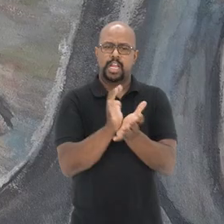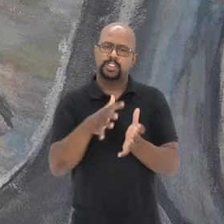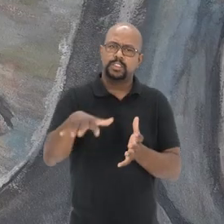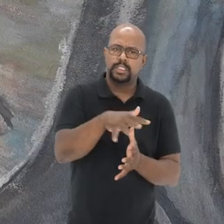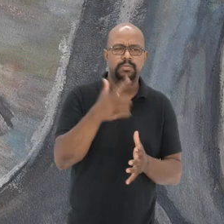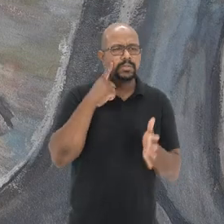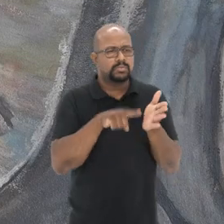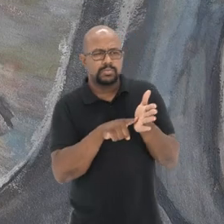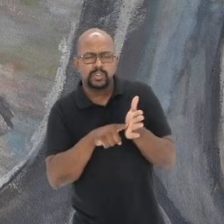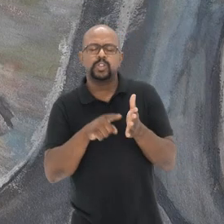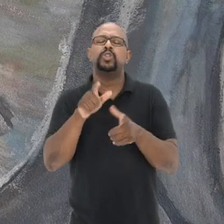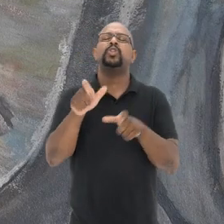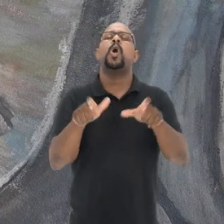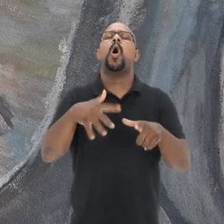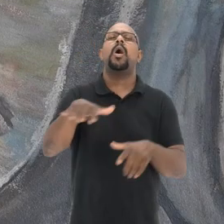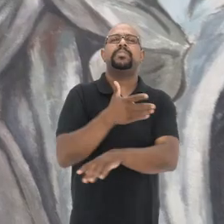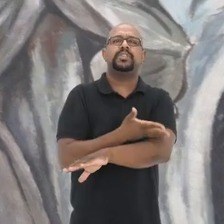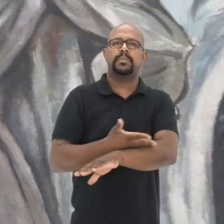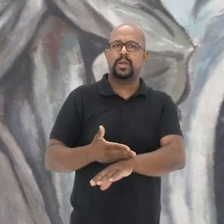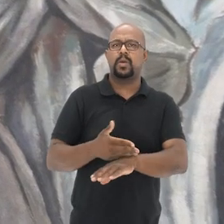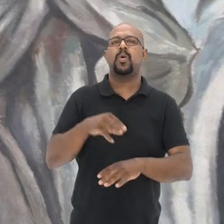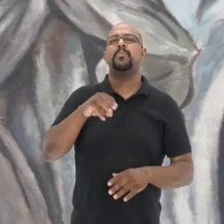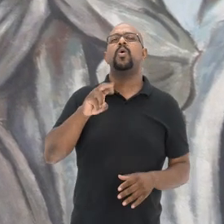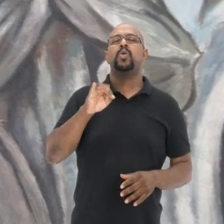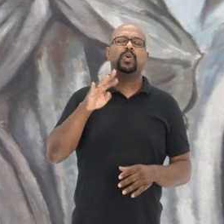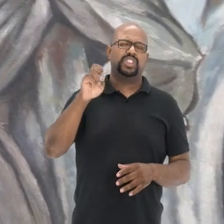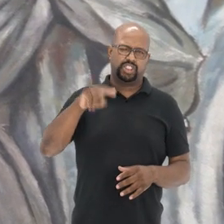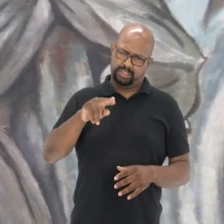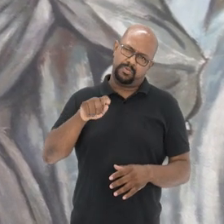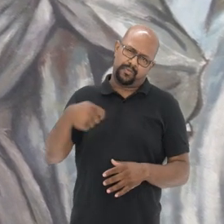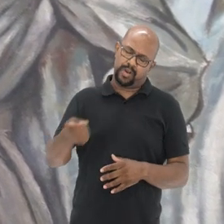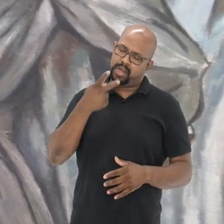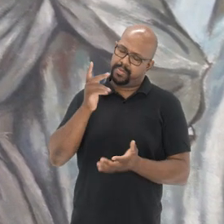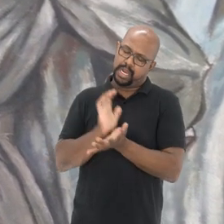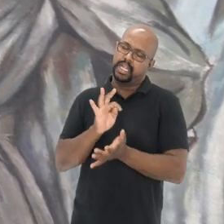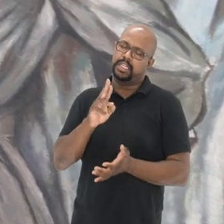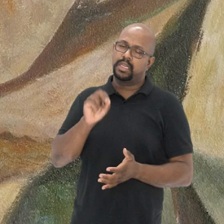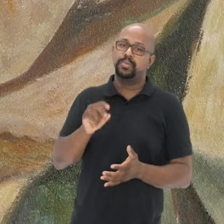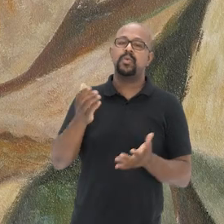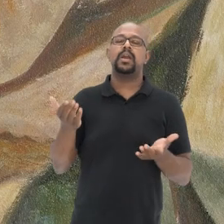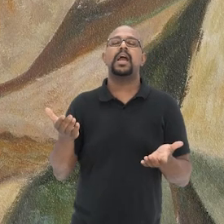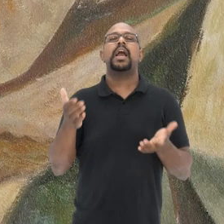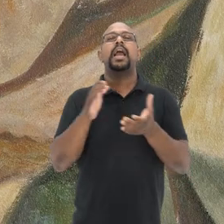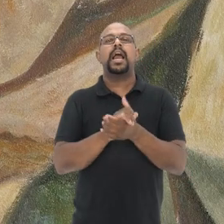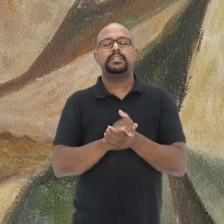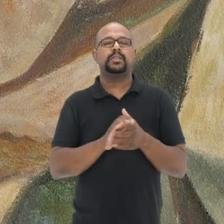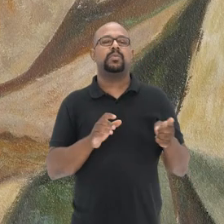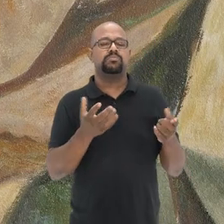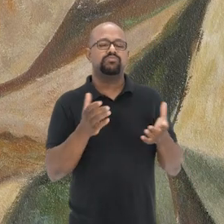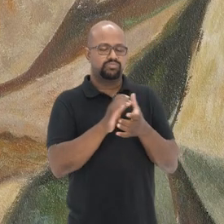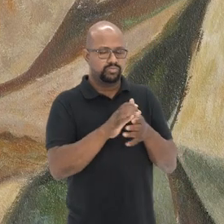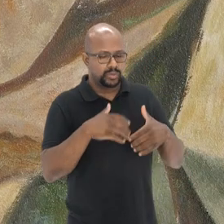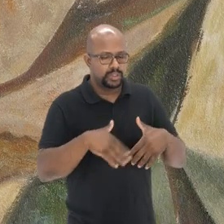tribos e a expedição de homens brancos. Morotim, como ele foi chamado pelo tribo, casou-se com